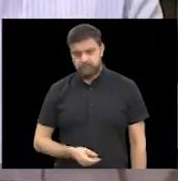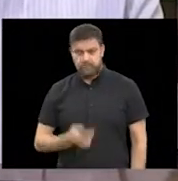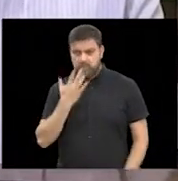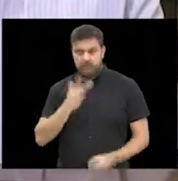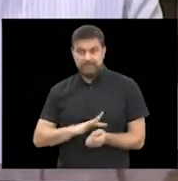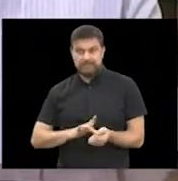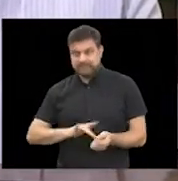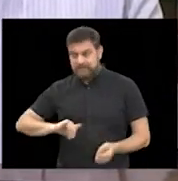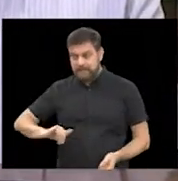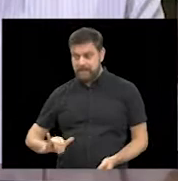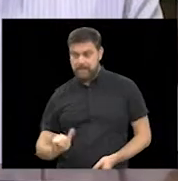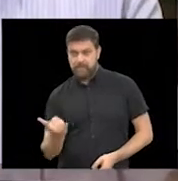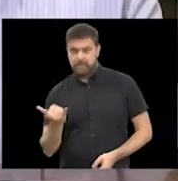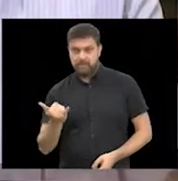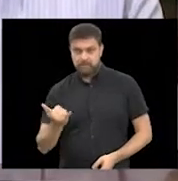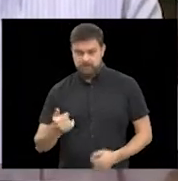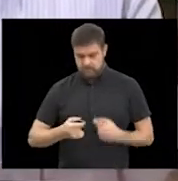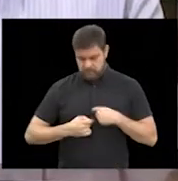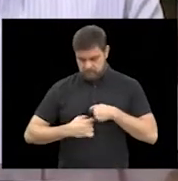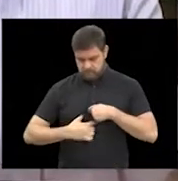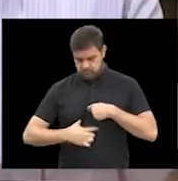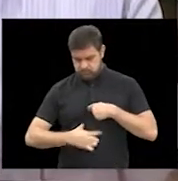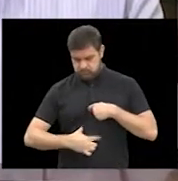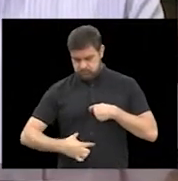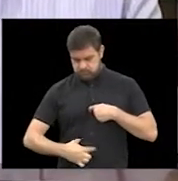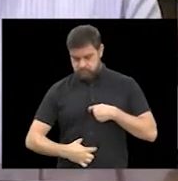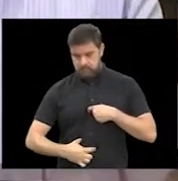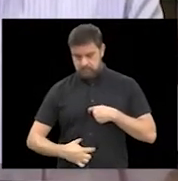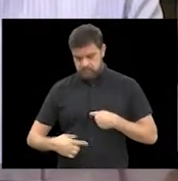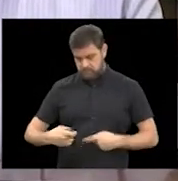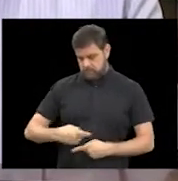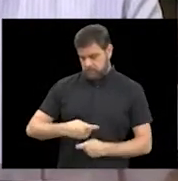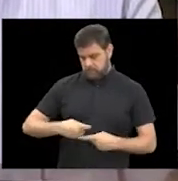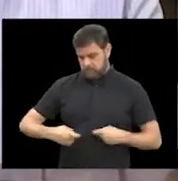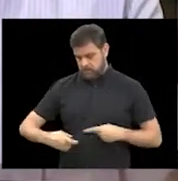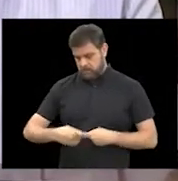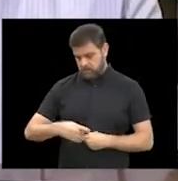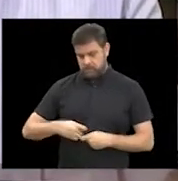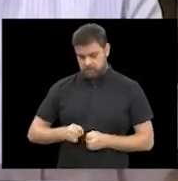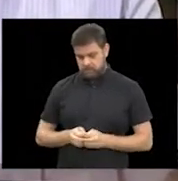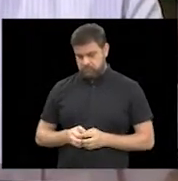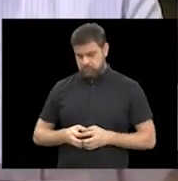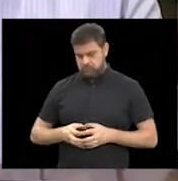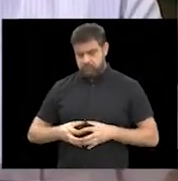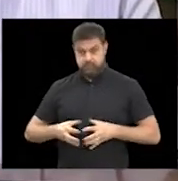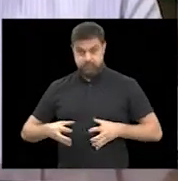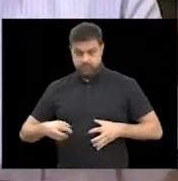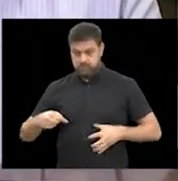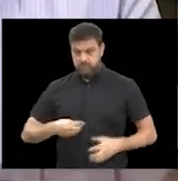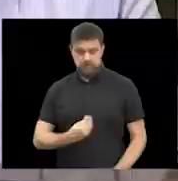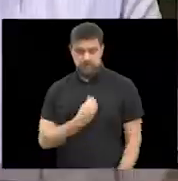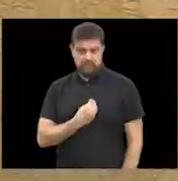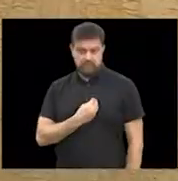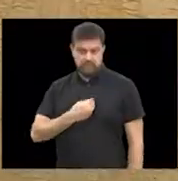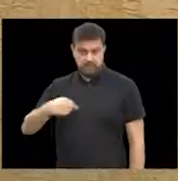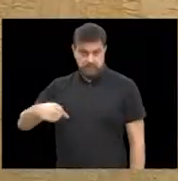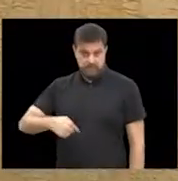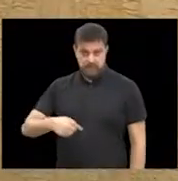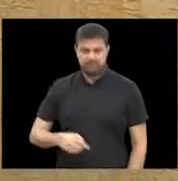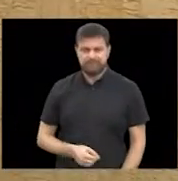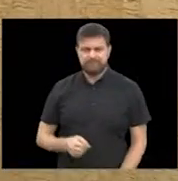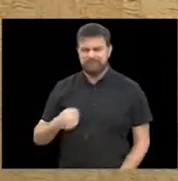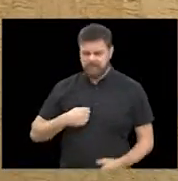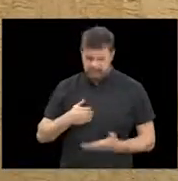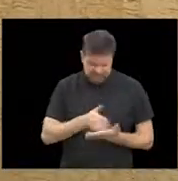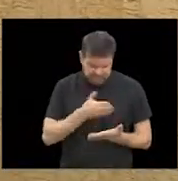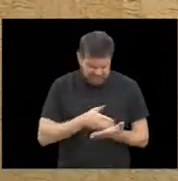sangue que tem ali na que ela entra ali, ela faz a sua colonização e se alimenta ali. Eu estava lendo